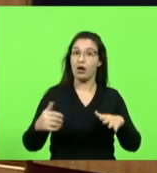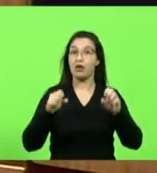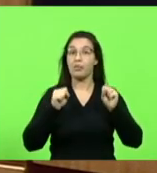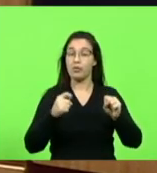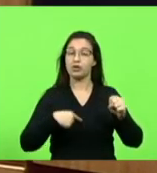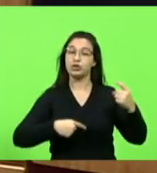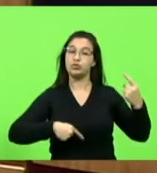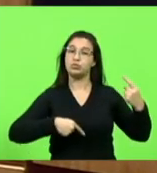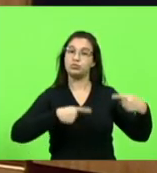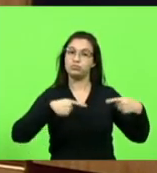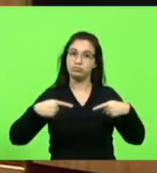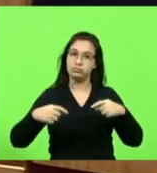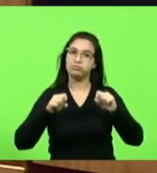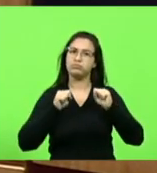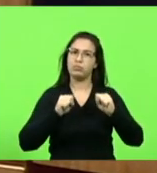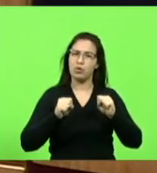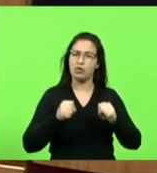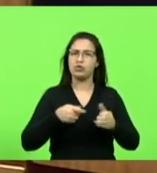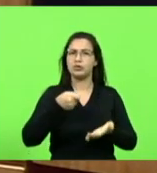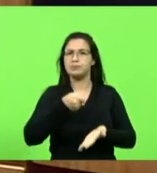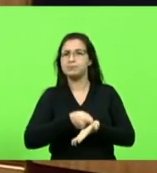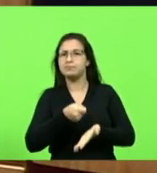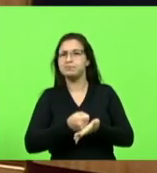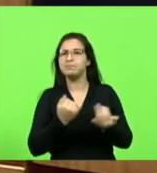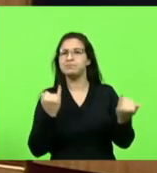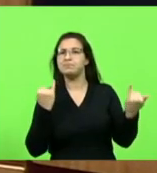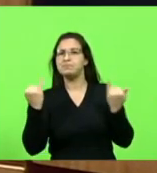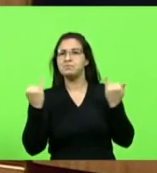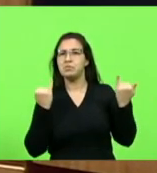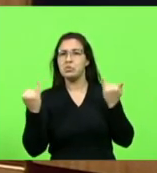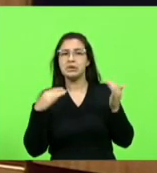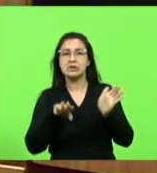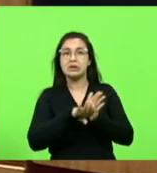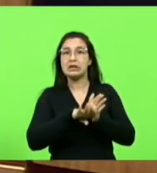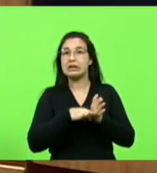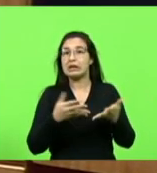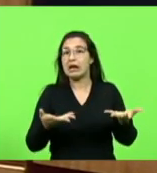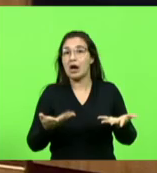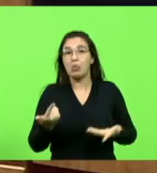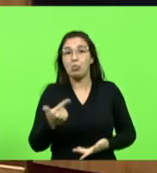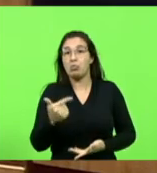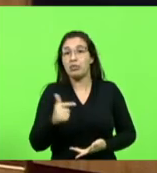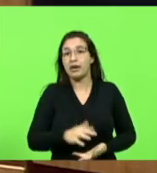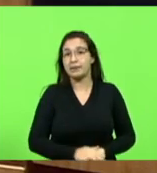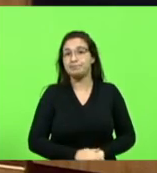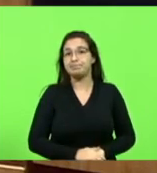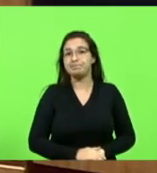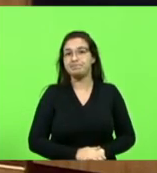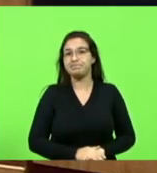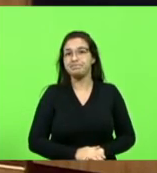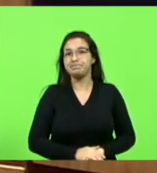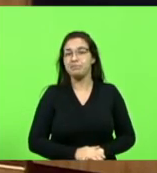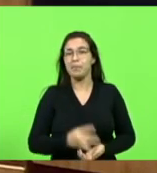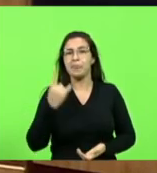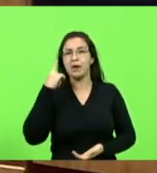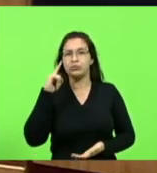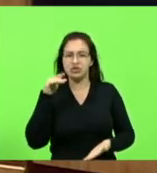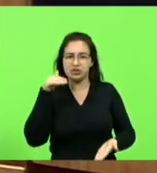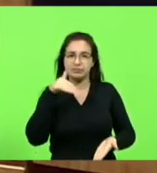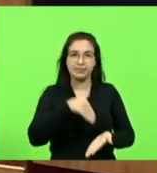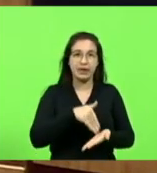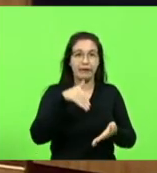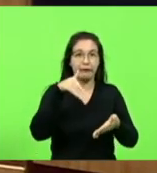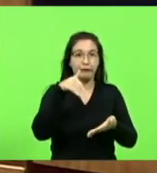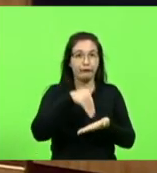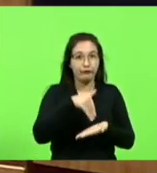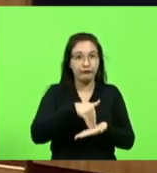discussão, poderia ter exigido informações que eu não tenho até agora. E o prazo que eu tenho, cabe a mim,